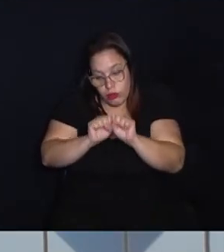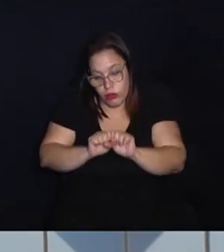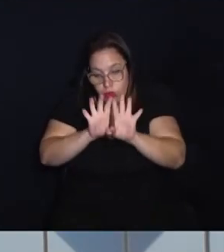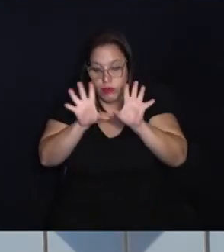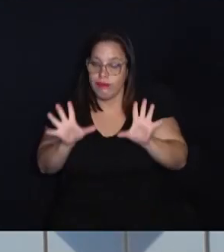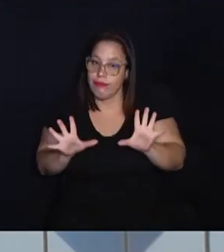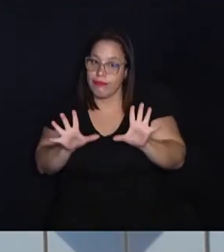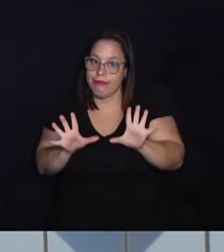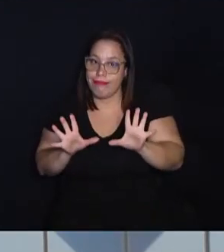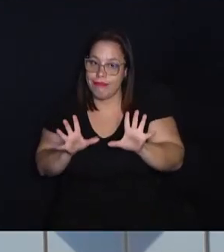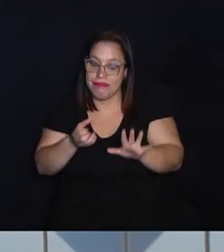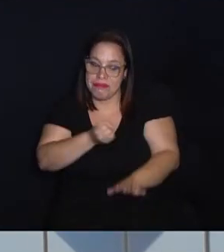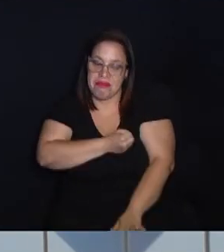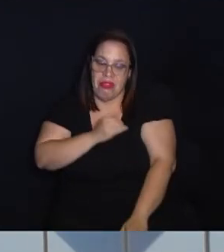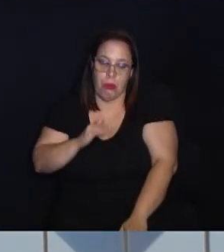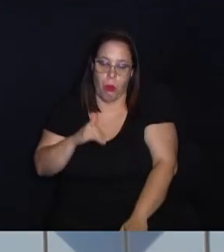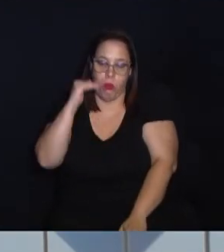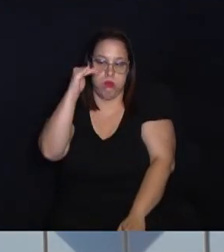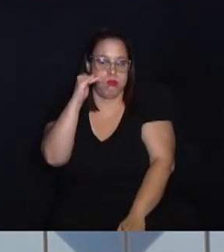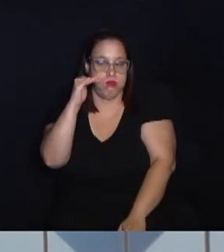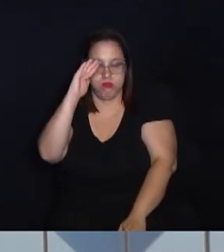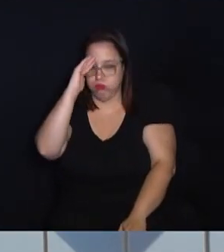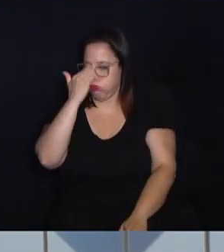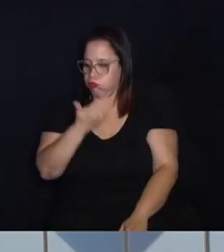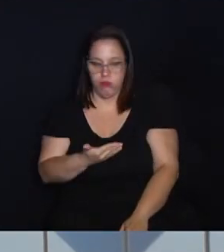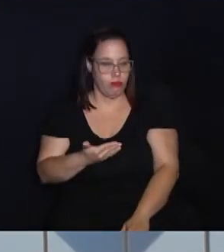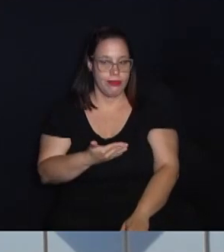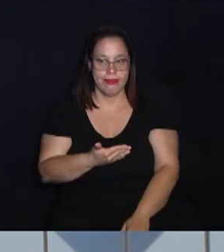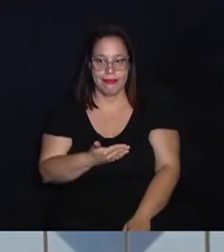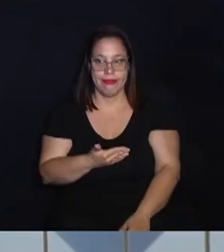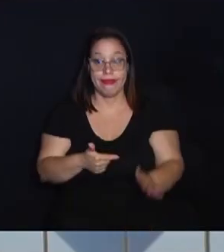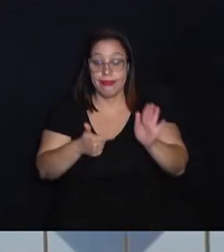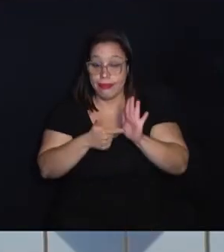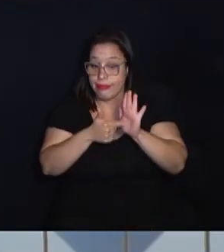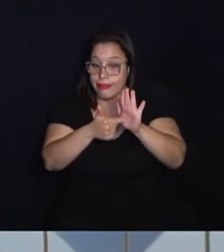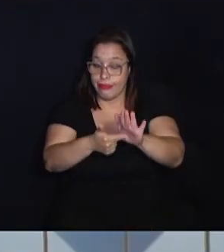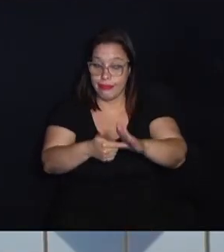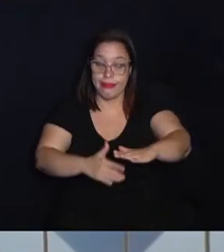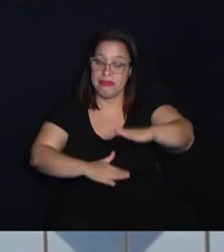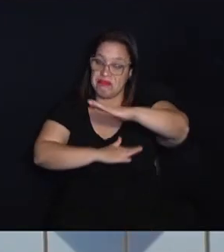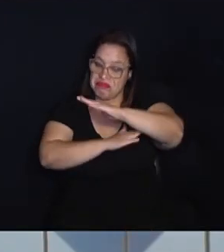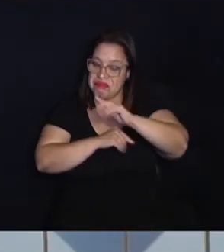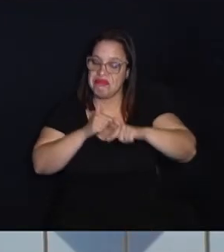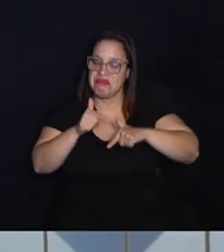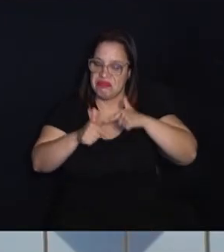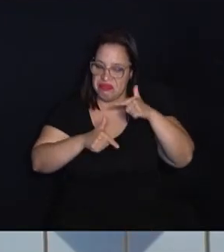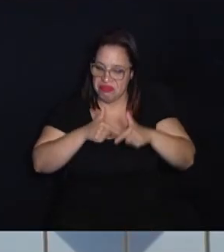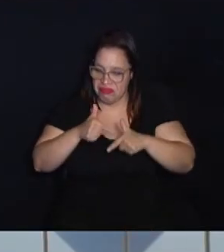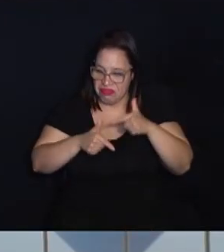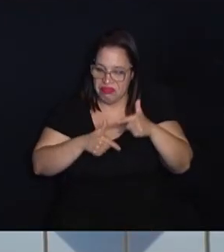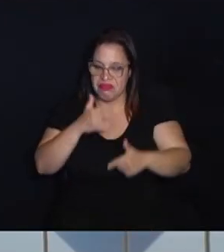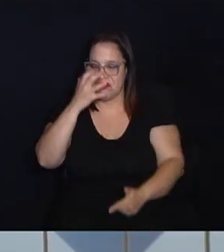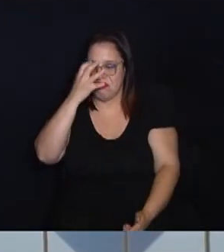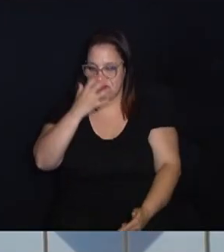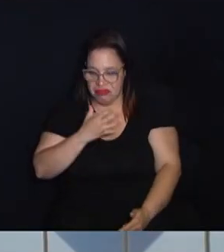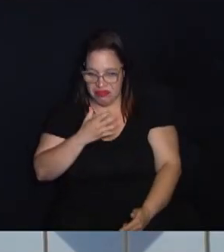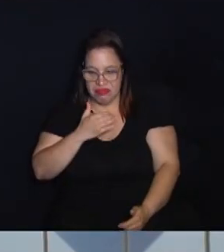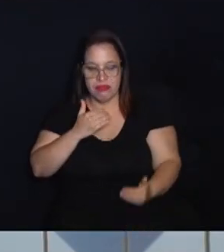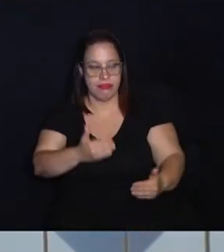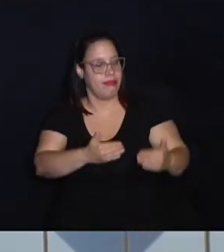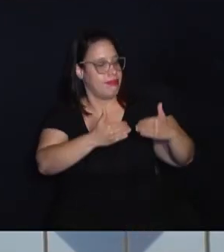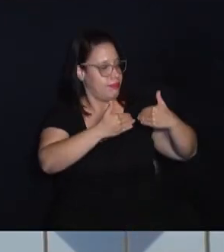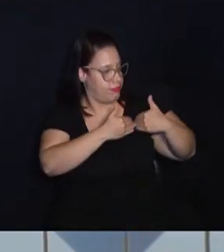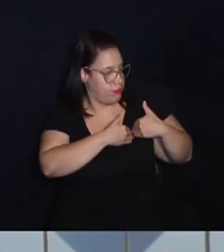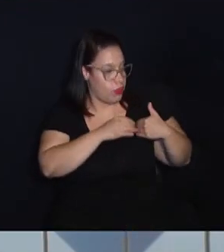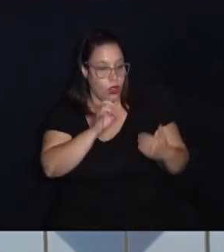a nota máxima praticamente. É uma honra, isso demonstra que a Câmara tem feito um trabalho com muita seriedade, com muita responsabilidade,